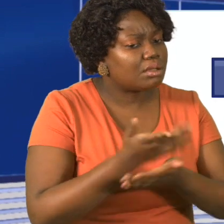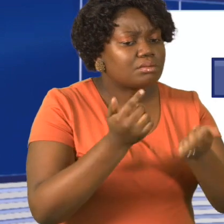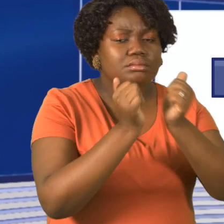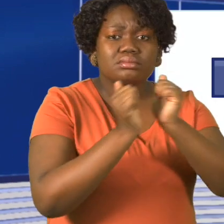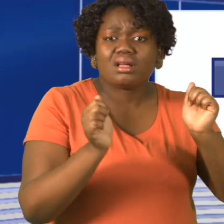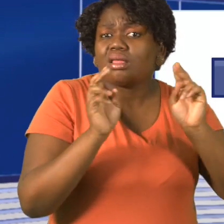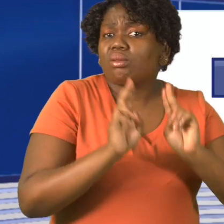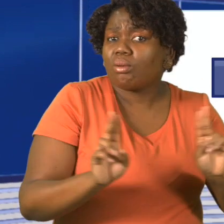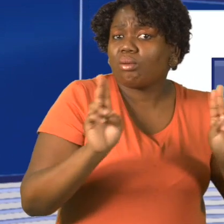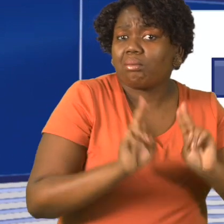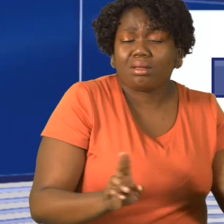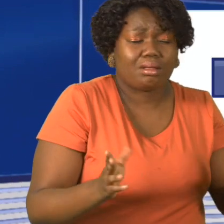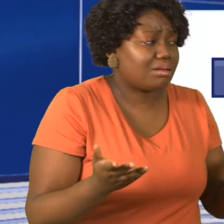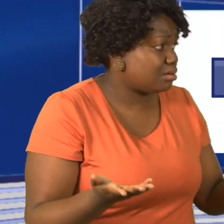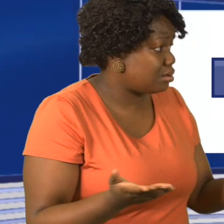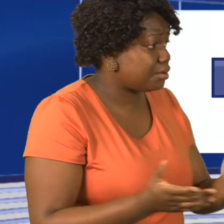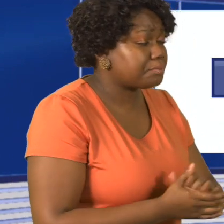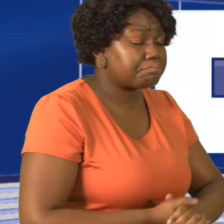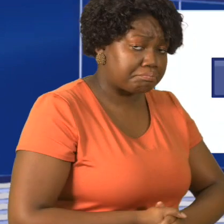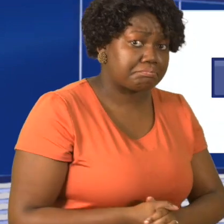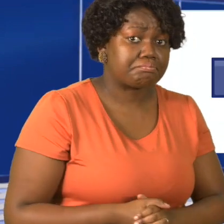direito de obter liberdade condicional.